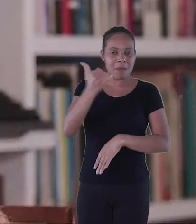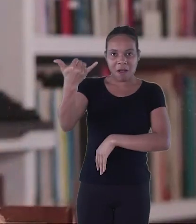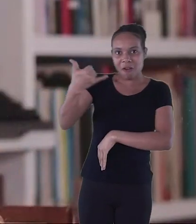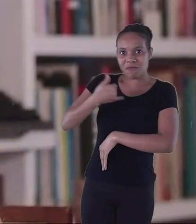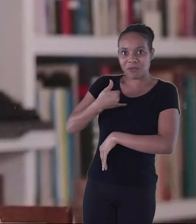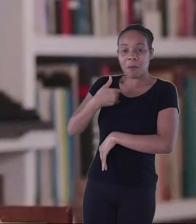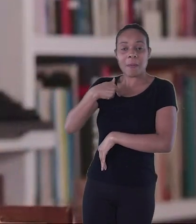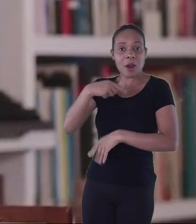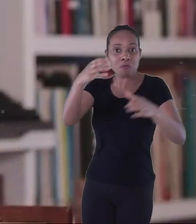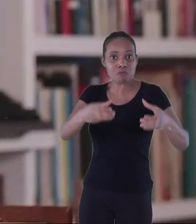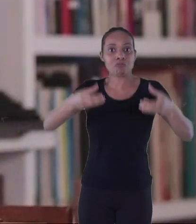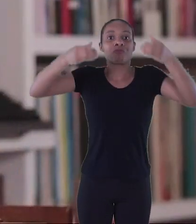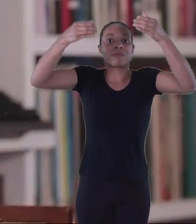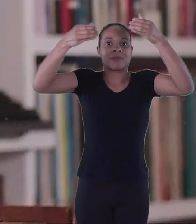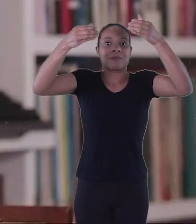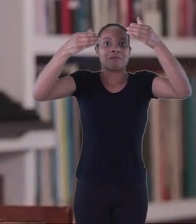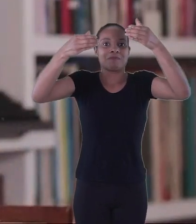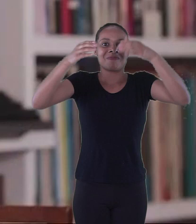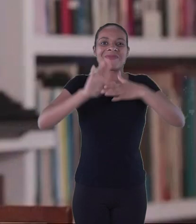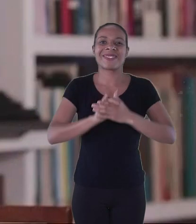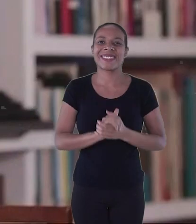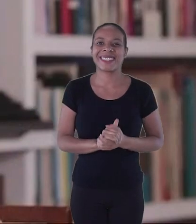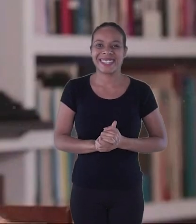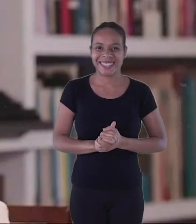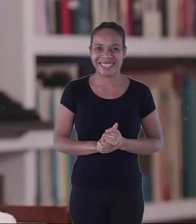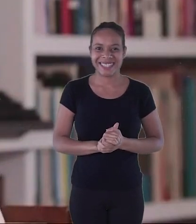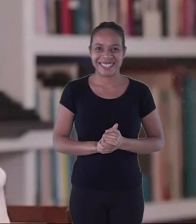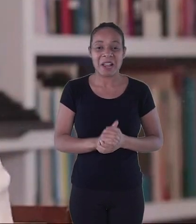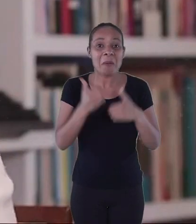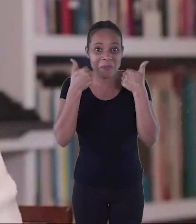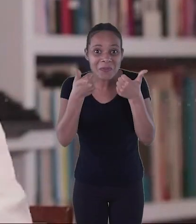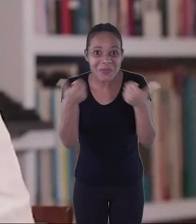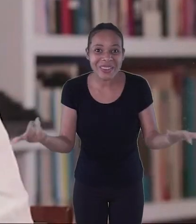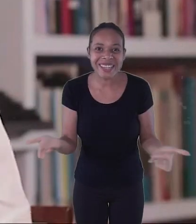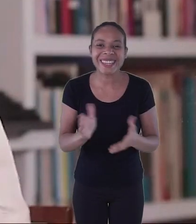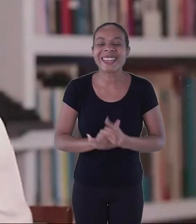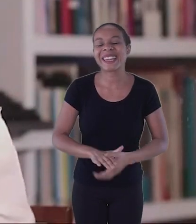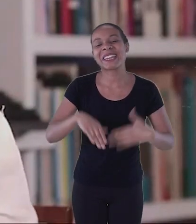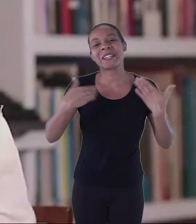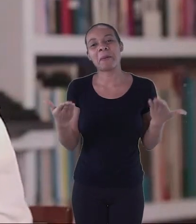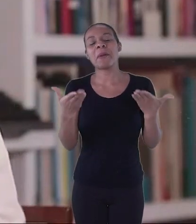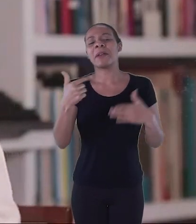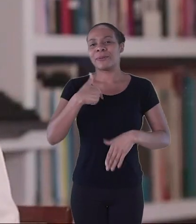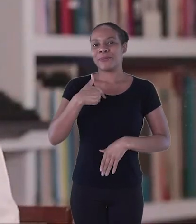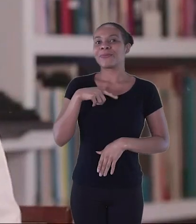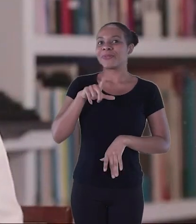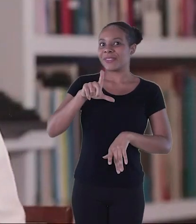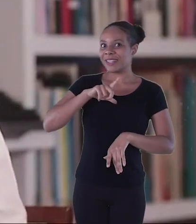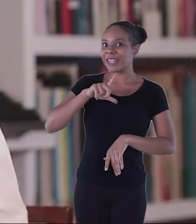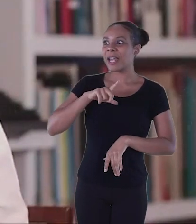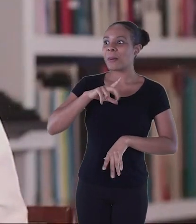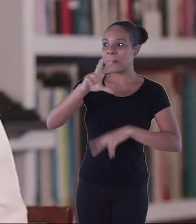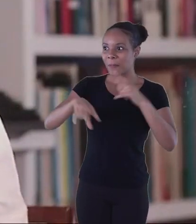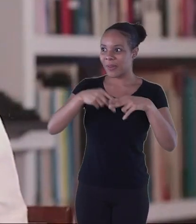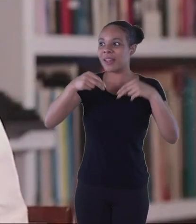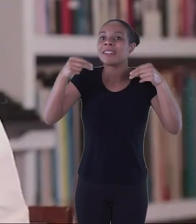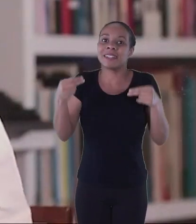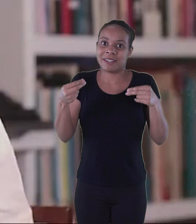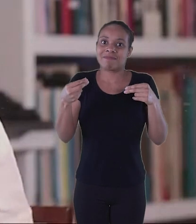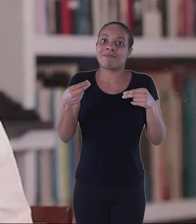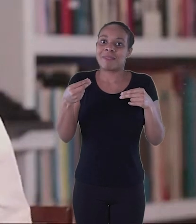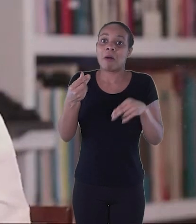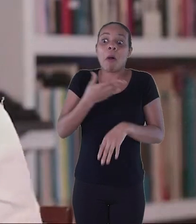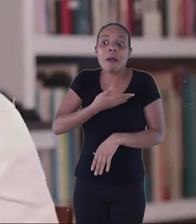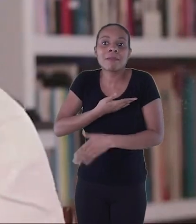Jaime Laureano e Lília Moritz Schwartz. Beleza? Eu tenho presentes Lília Moritz Schwartz, amiga de